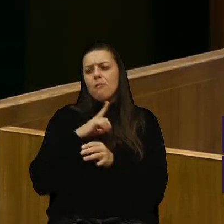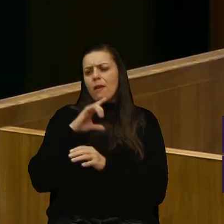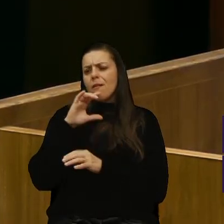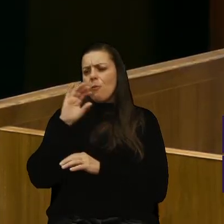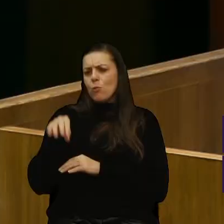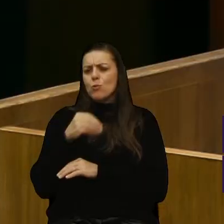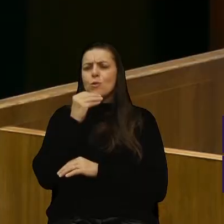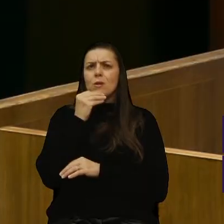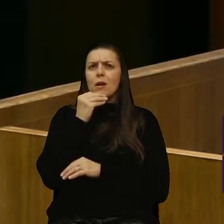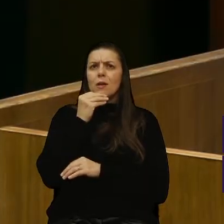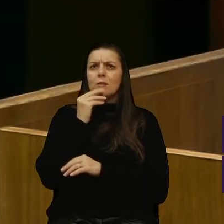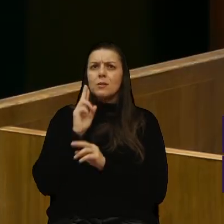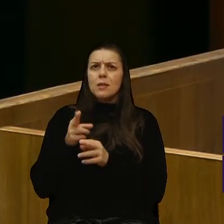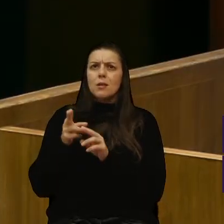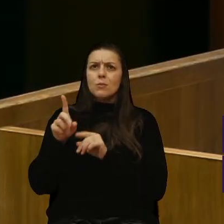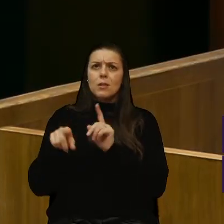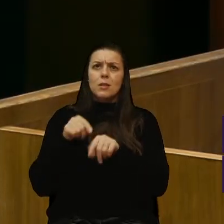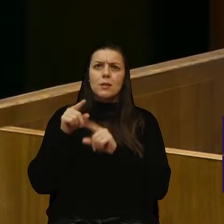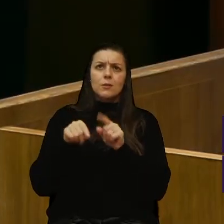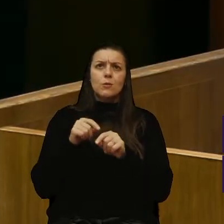oportunidades. Eu sempre seleciono